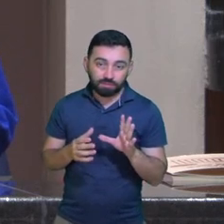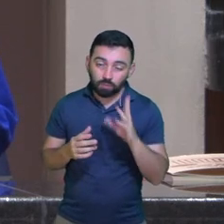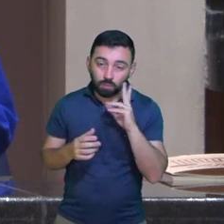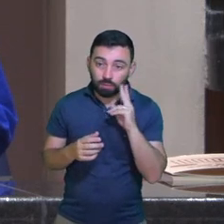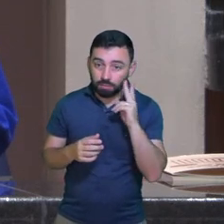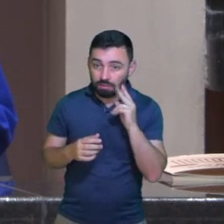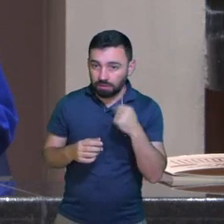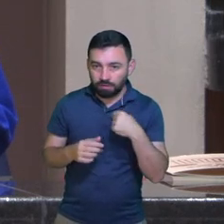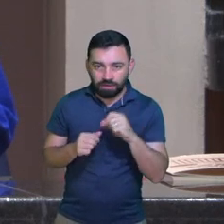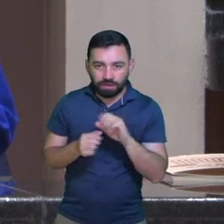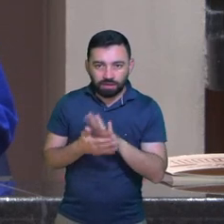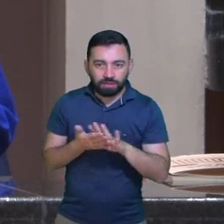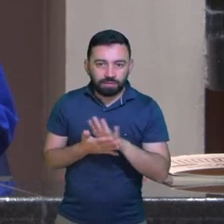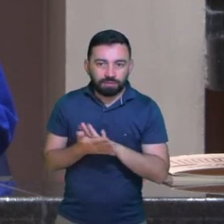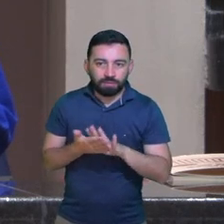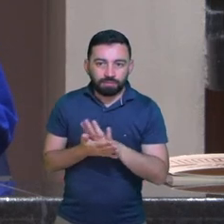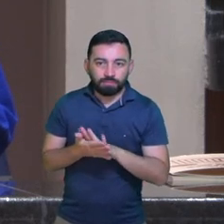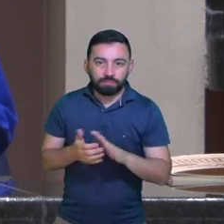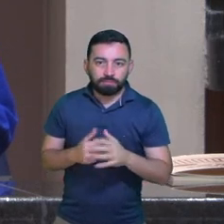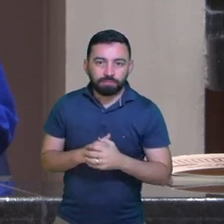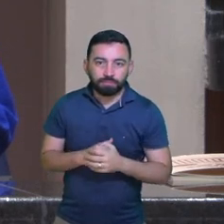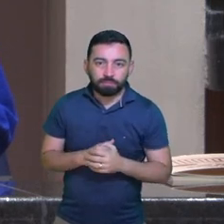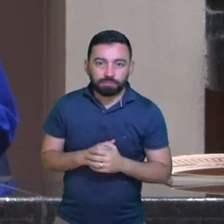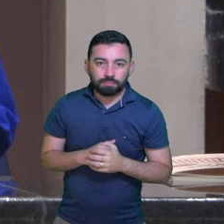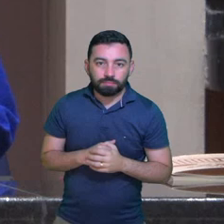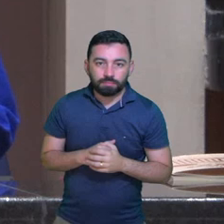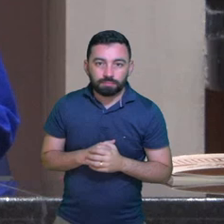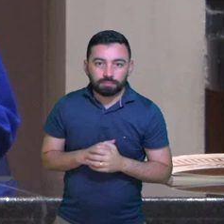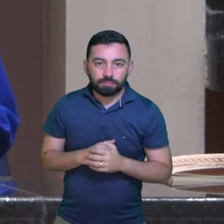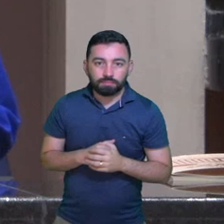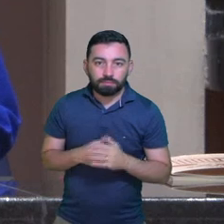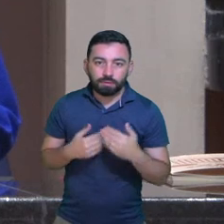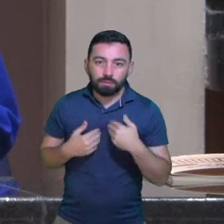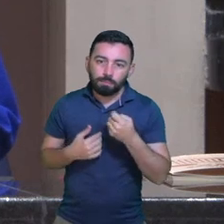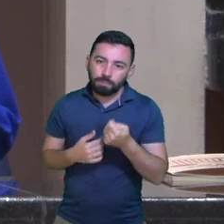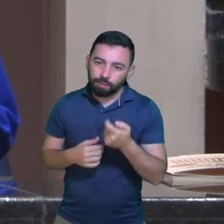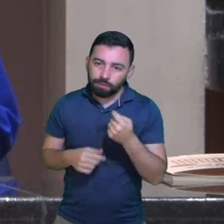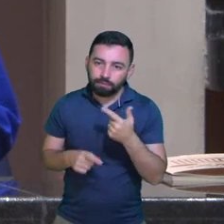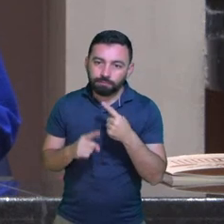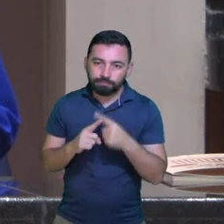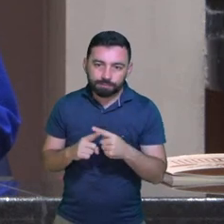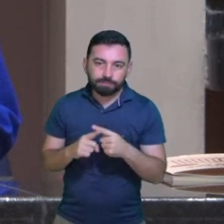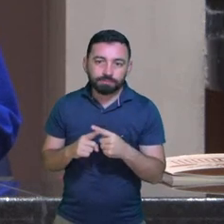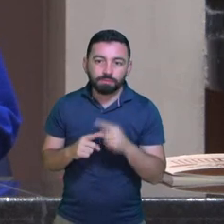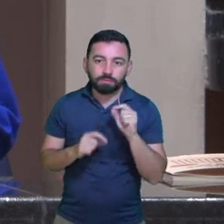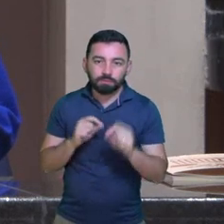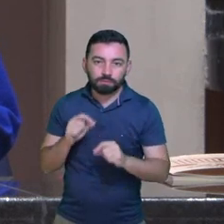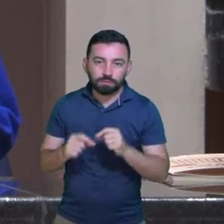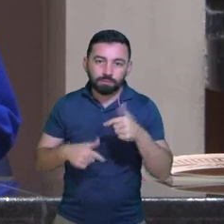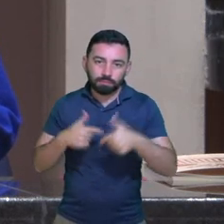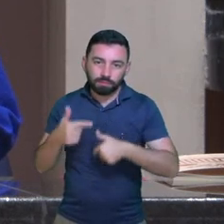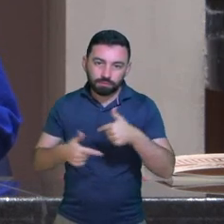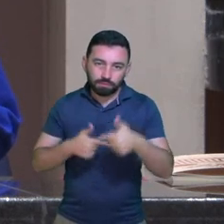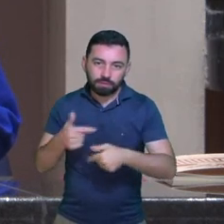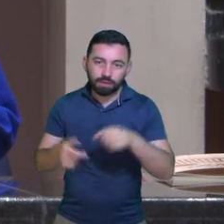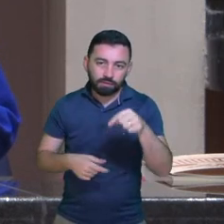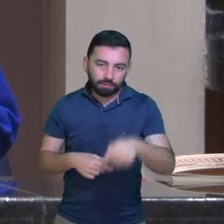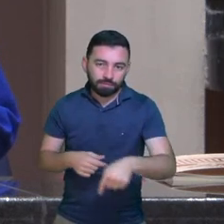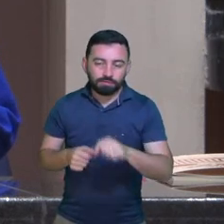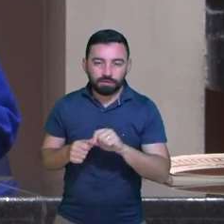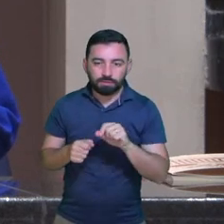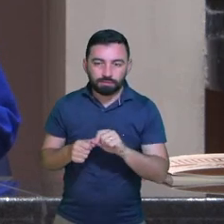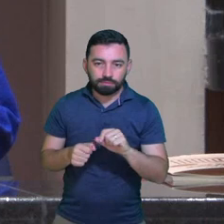faço isso mas hoje eu vou fazer porque eu poucas vezes falo do trabalho que a gente